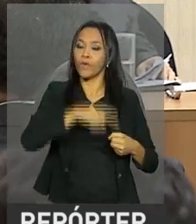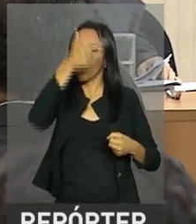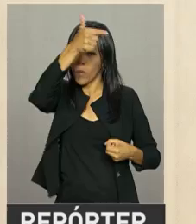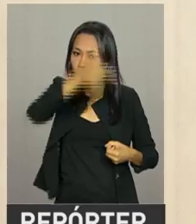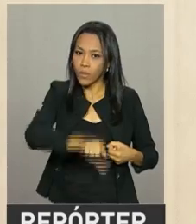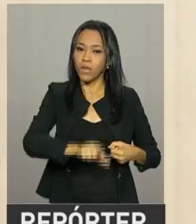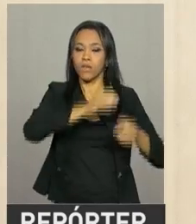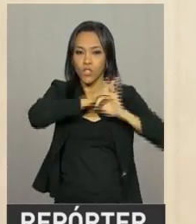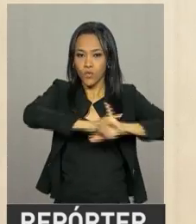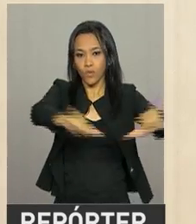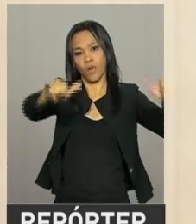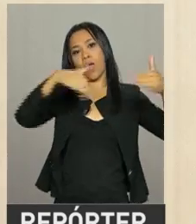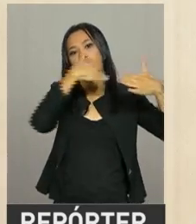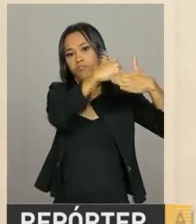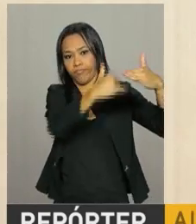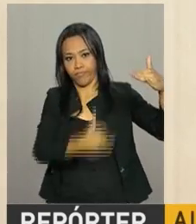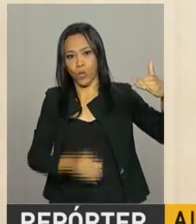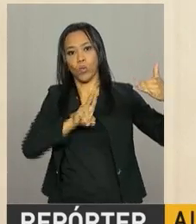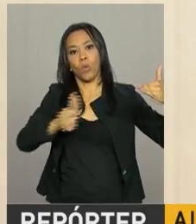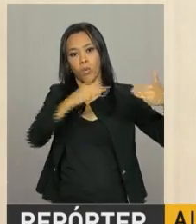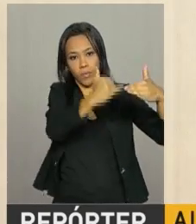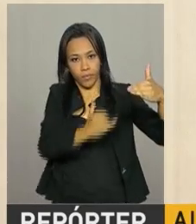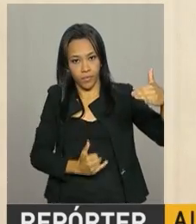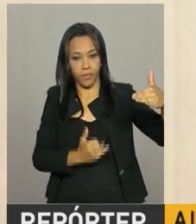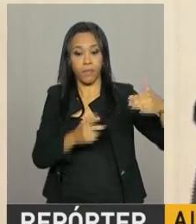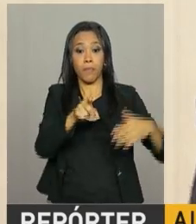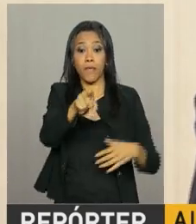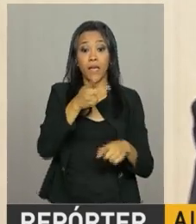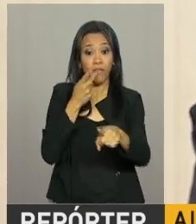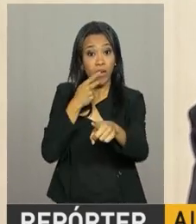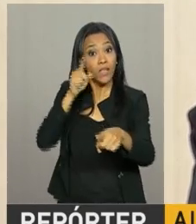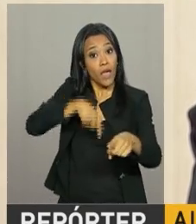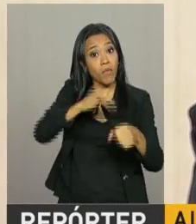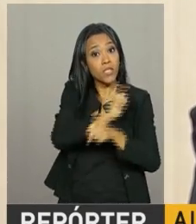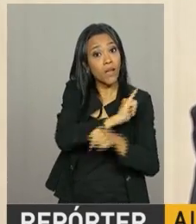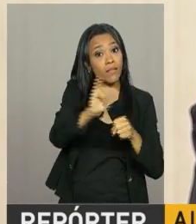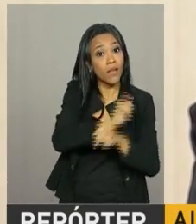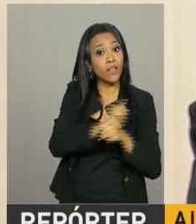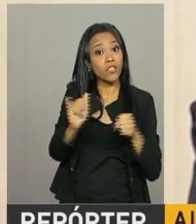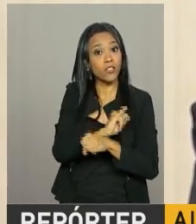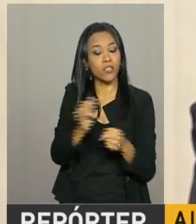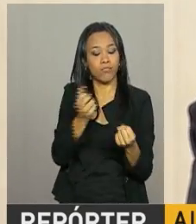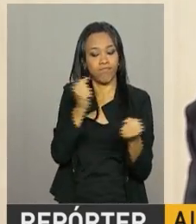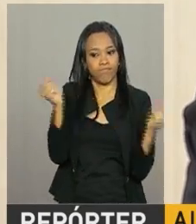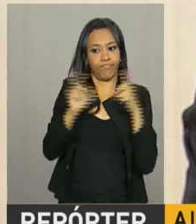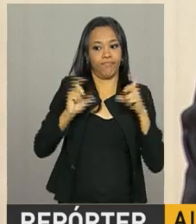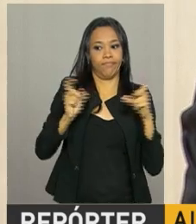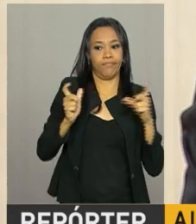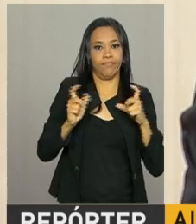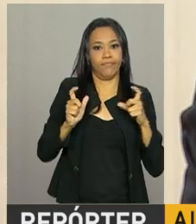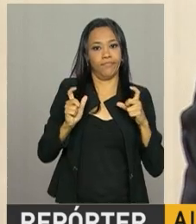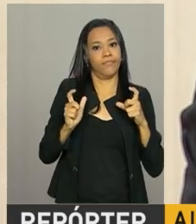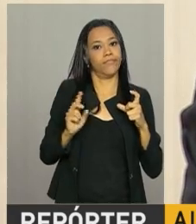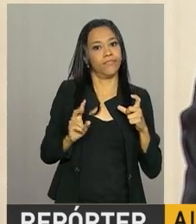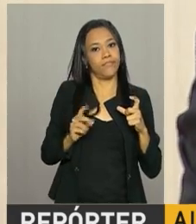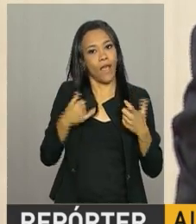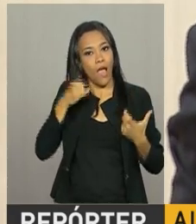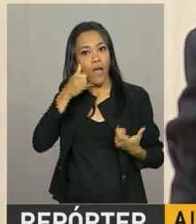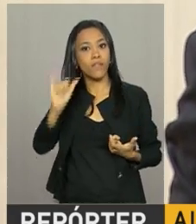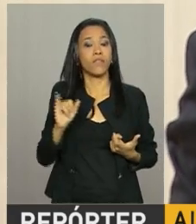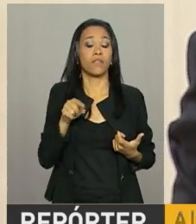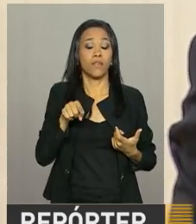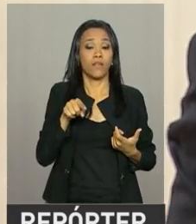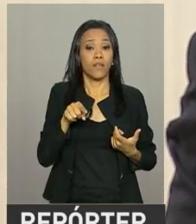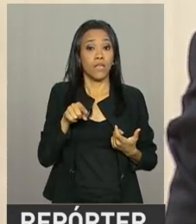o documento é um instrumento ao mesmo tempo de prevenção e repressão prevenção em relação a